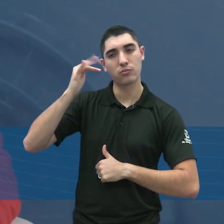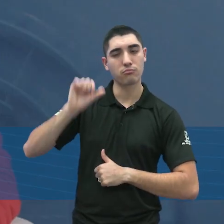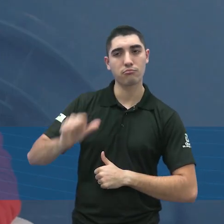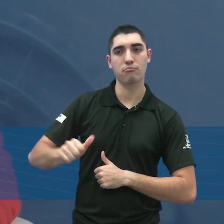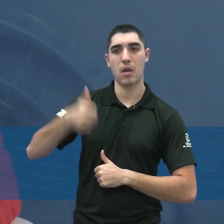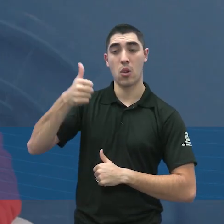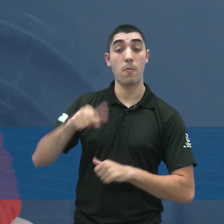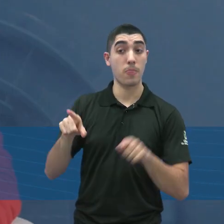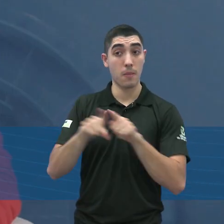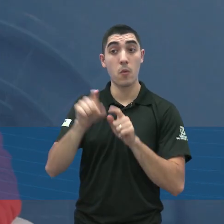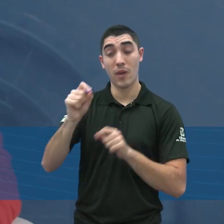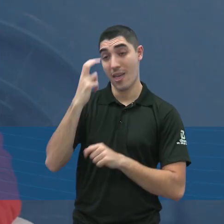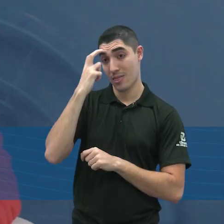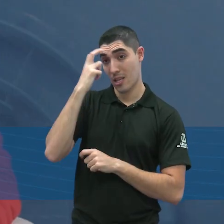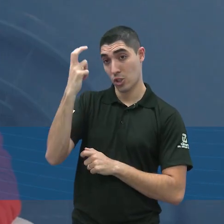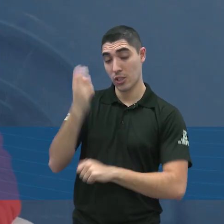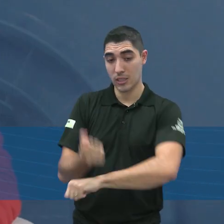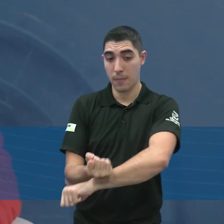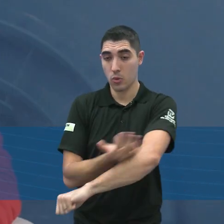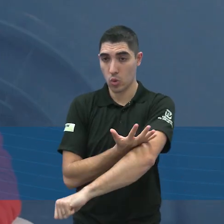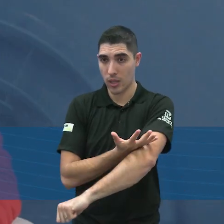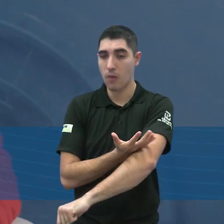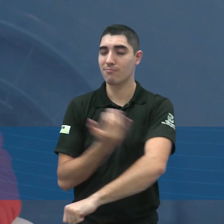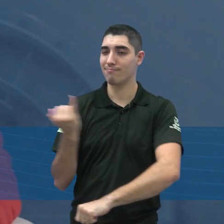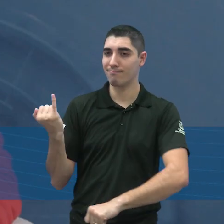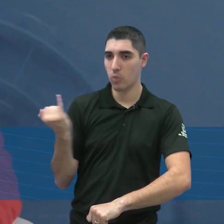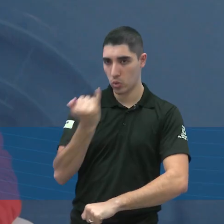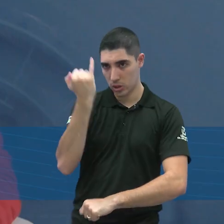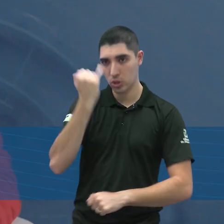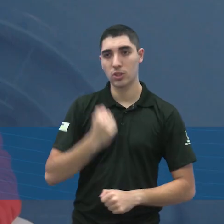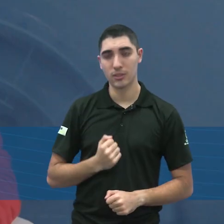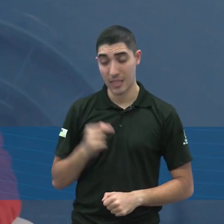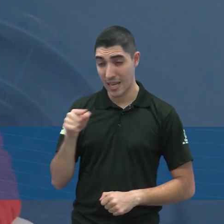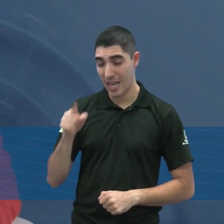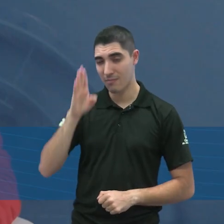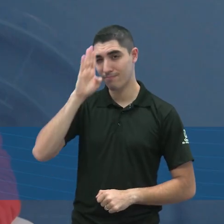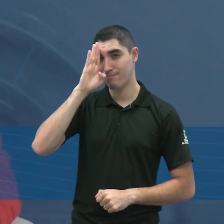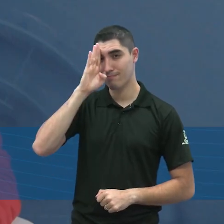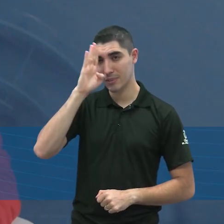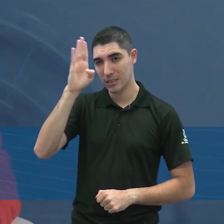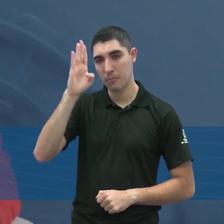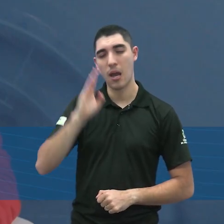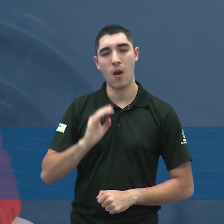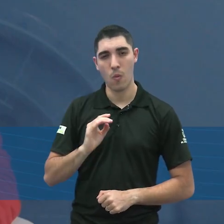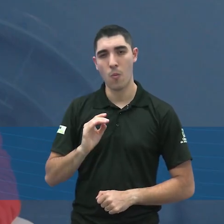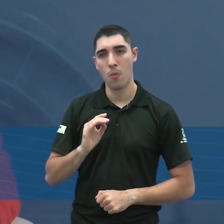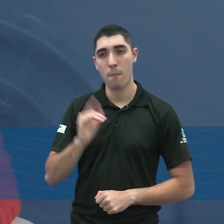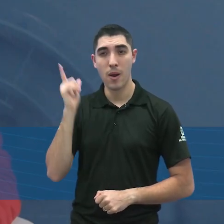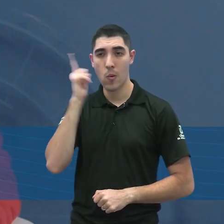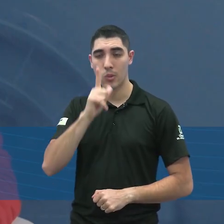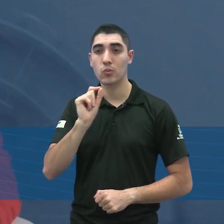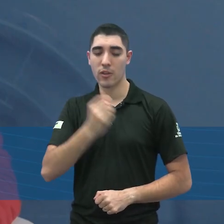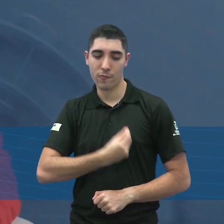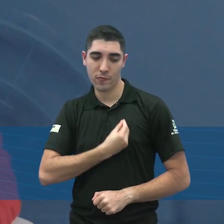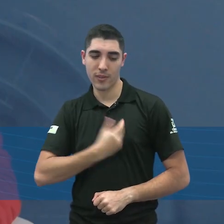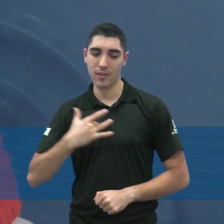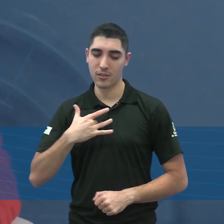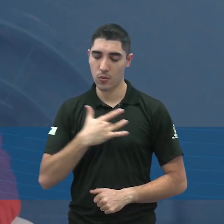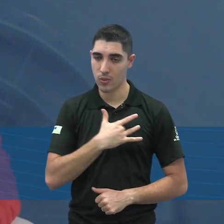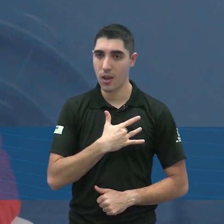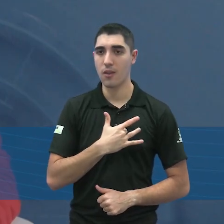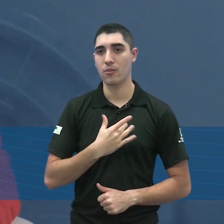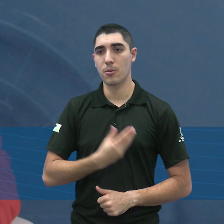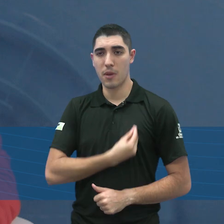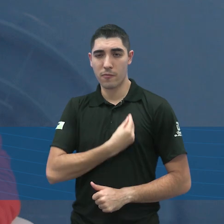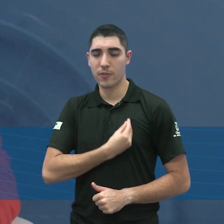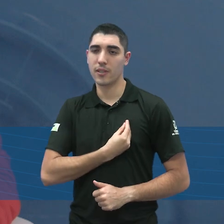E a inteligência emocional é a grande chave aí para uma vida mais saudável,